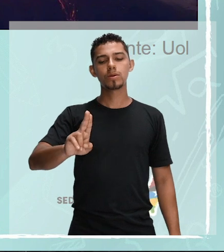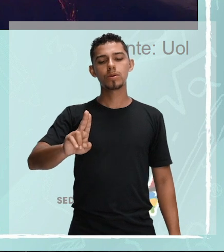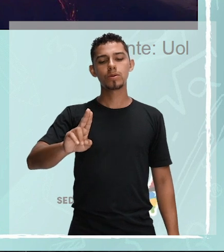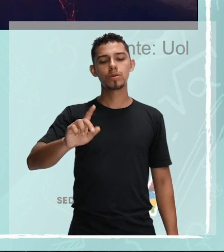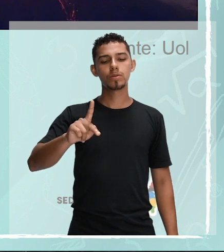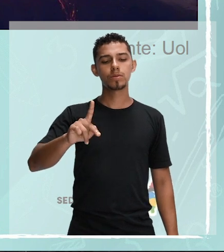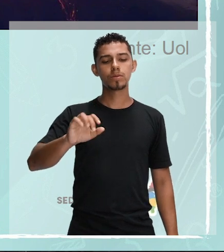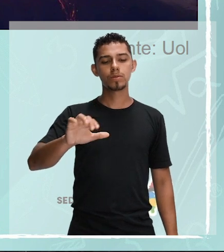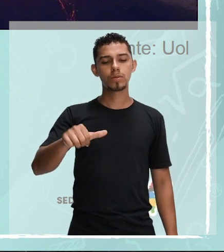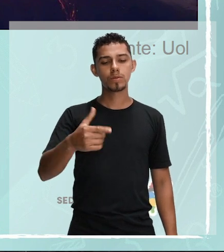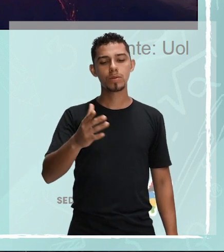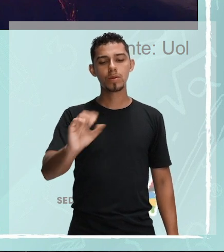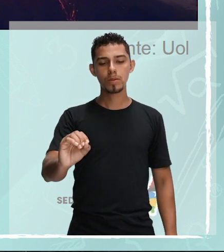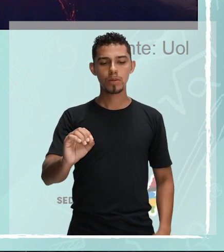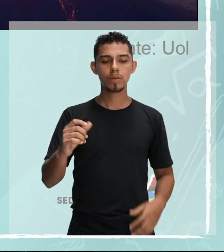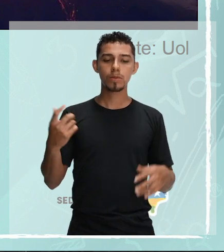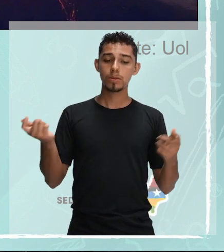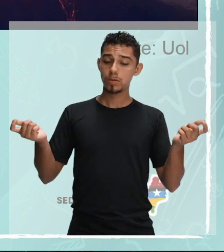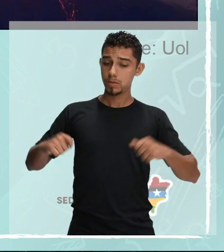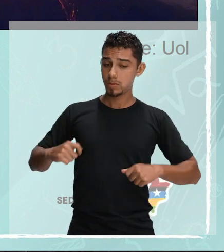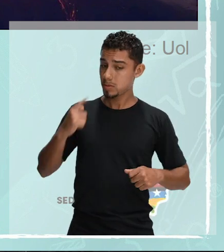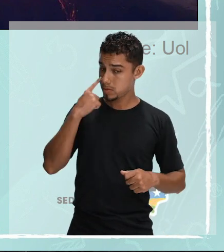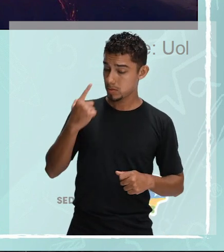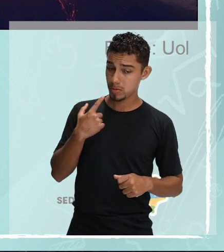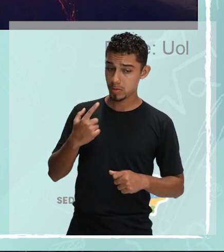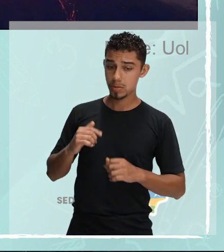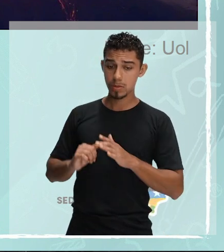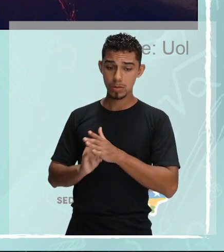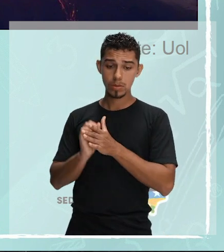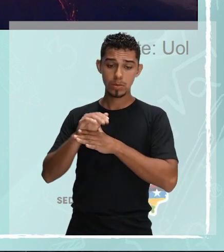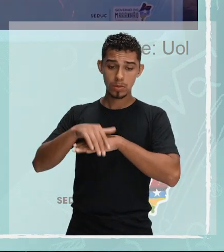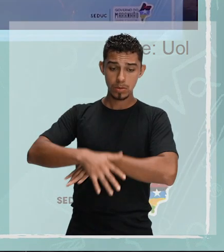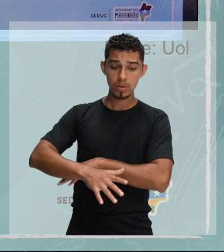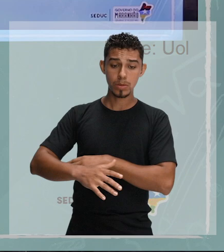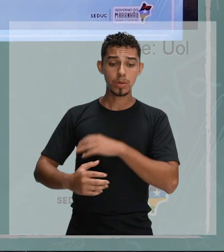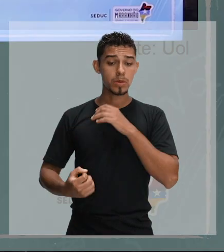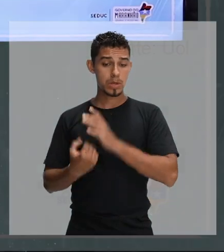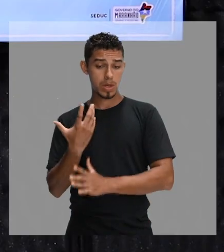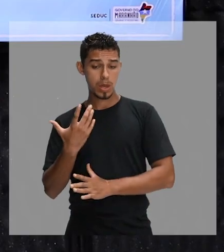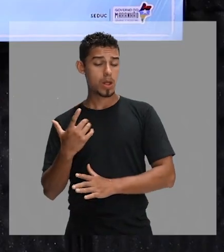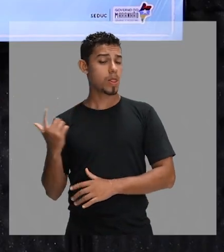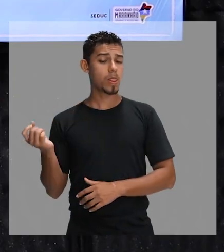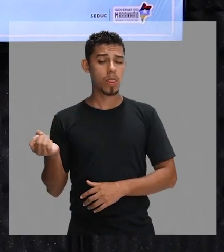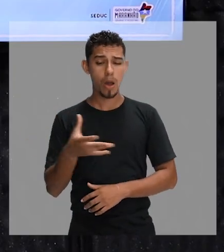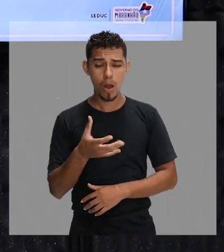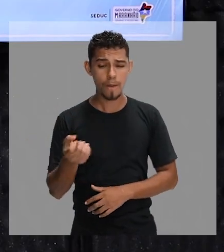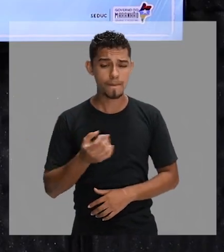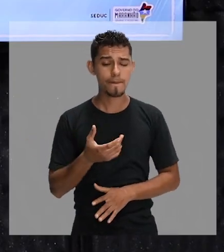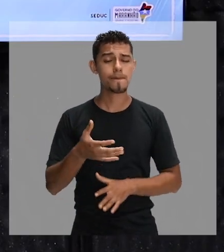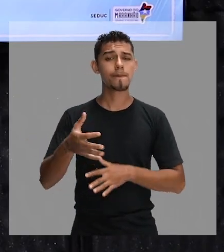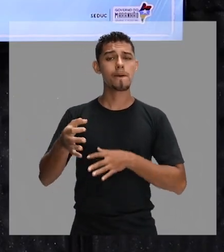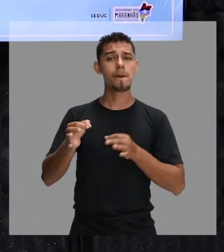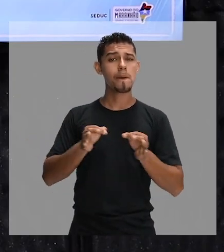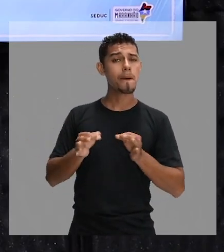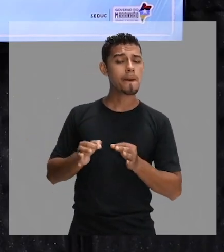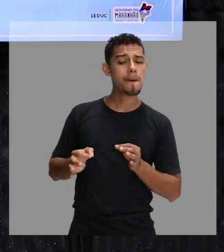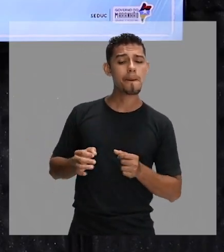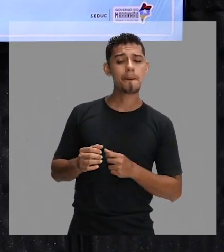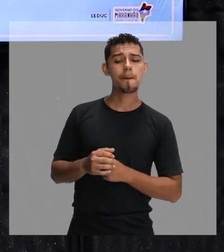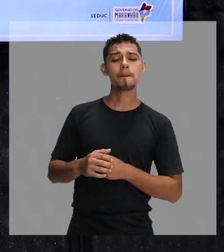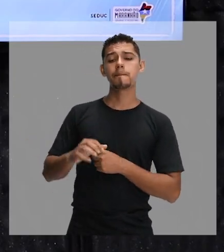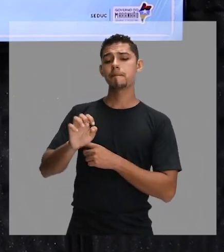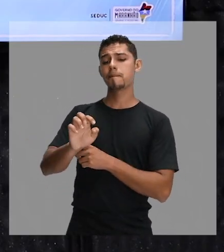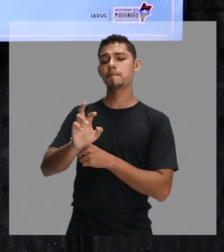pelo edifício vulcânico, alterando e criando novas formas de paisagem. Então, basicamente, um vulcanismo